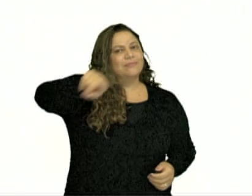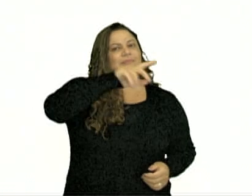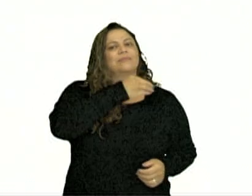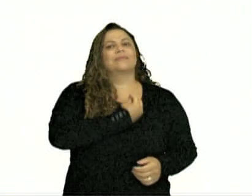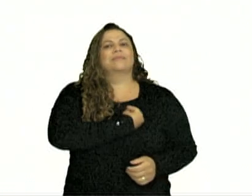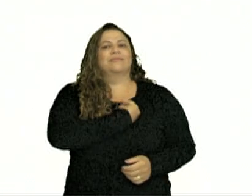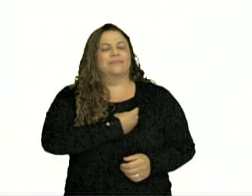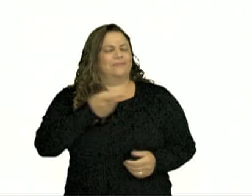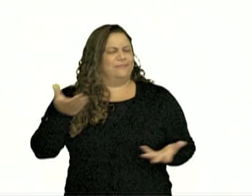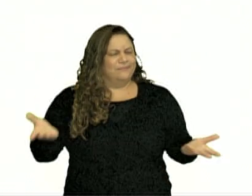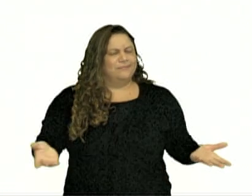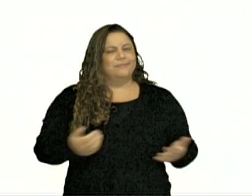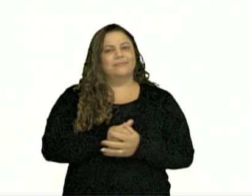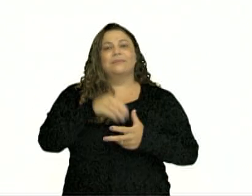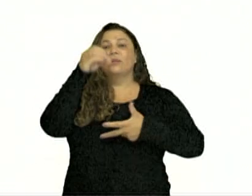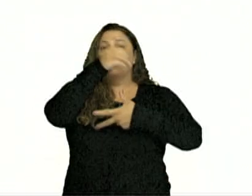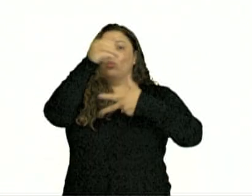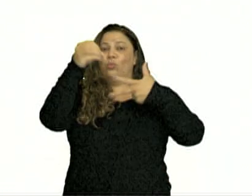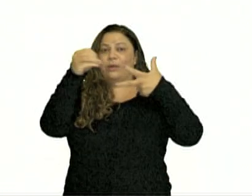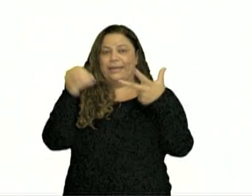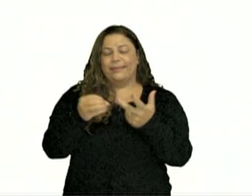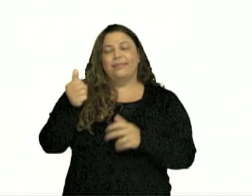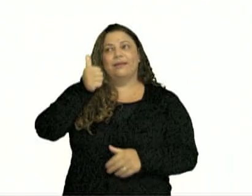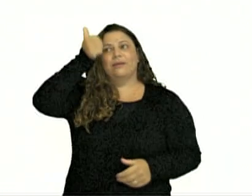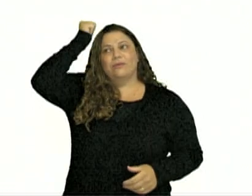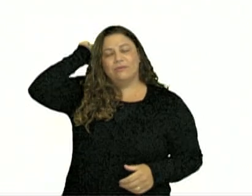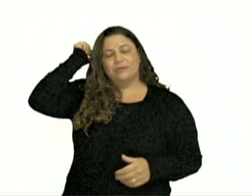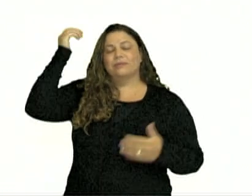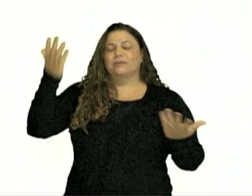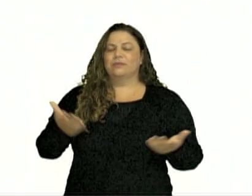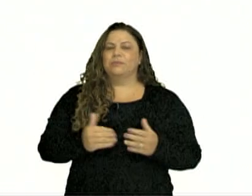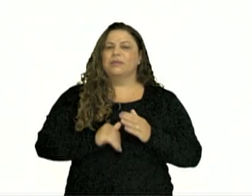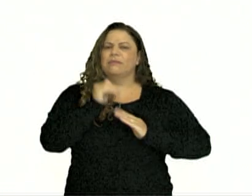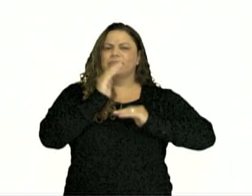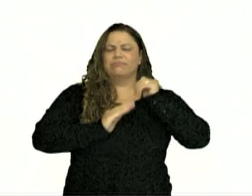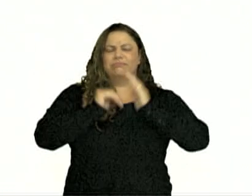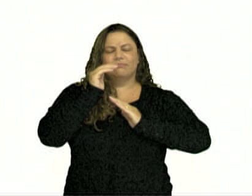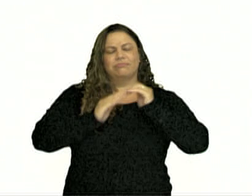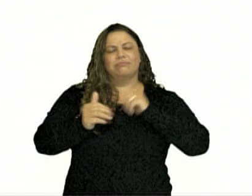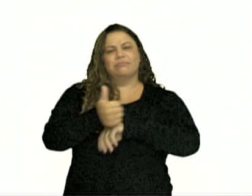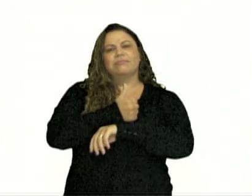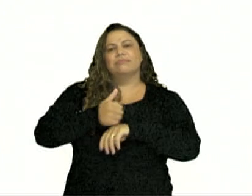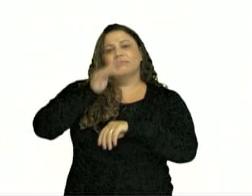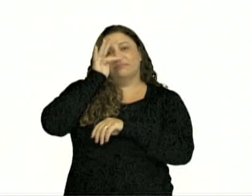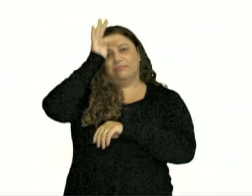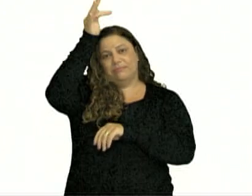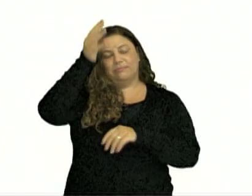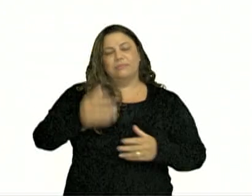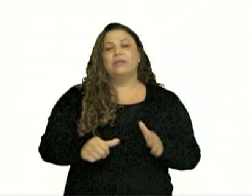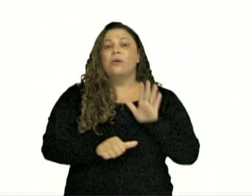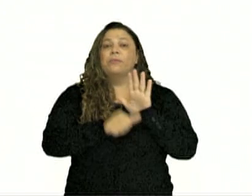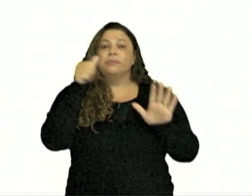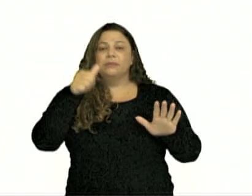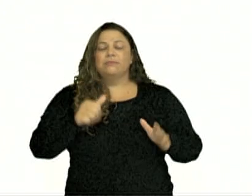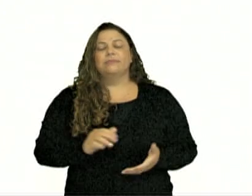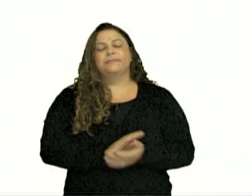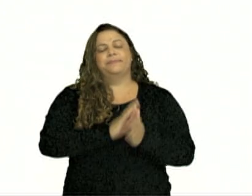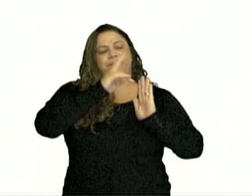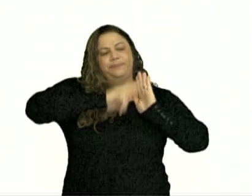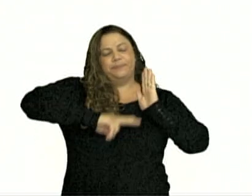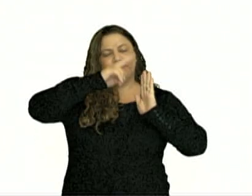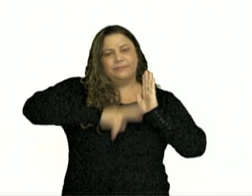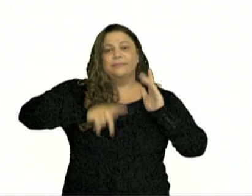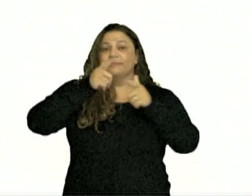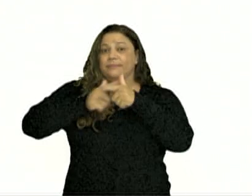O Enem e o vestibular, que vai definir a profissão que vocês vão trabalhar aí no futuro. Então, primeira coisa, lê o